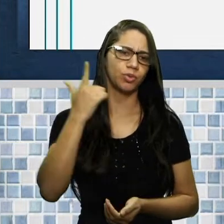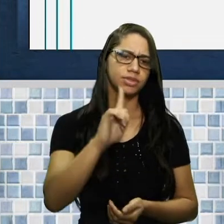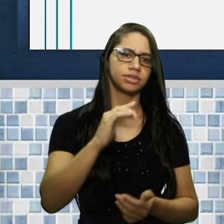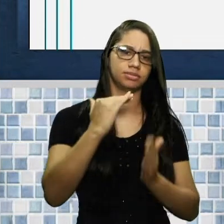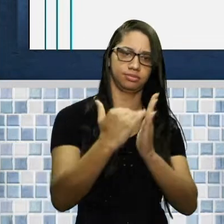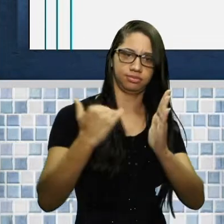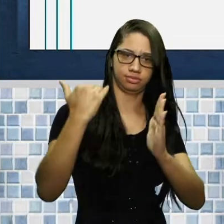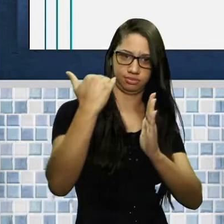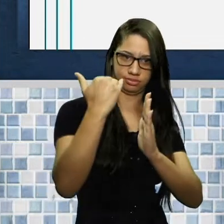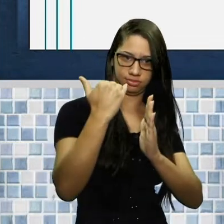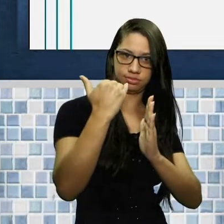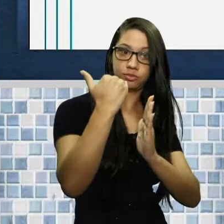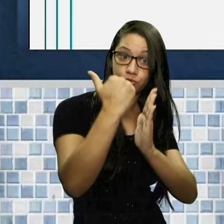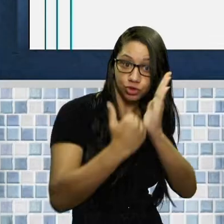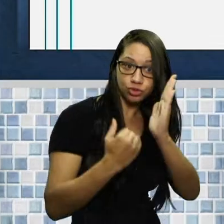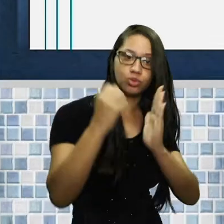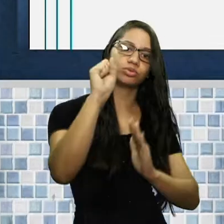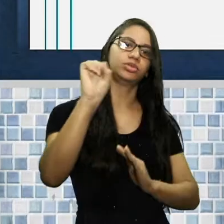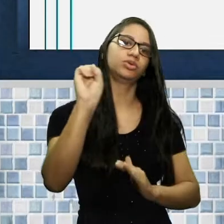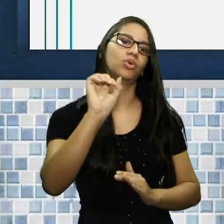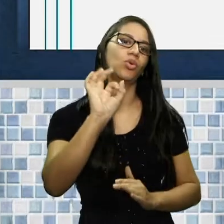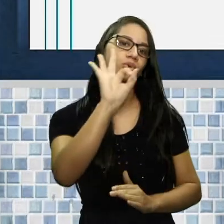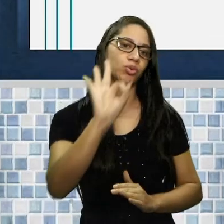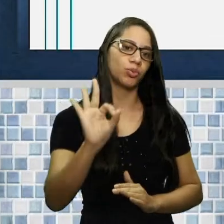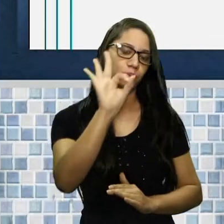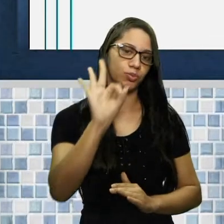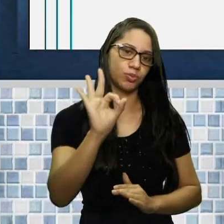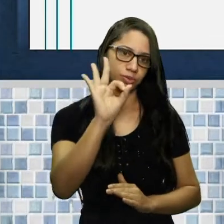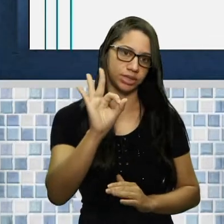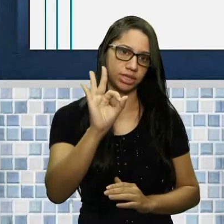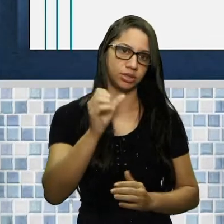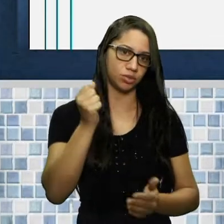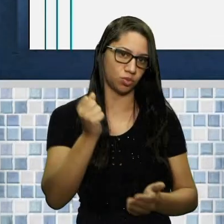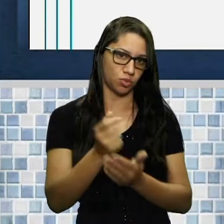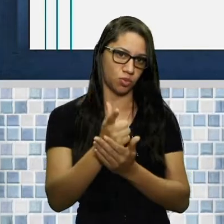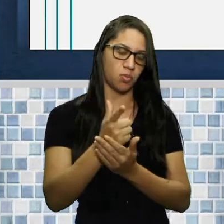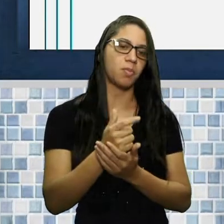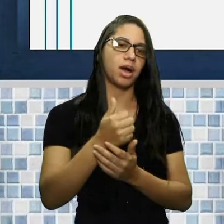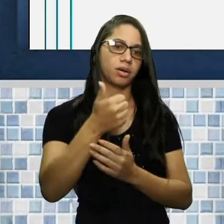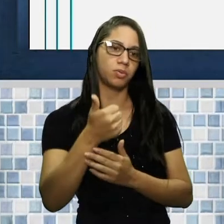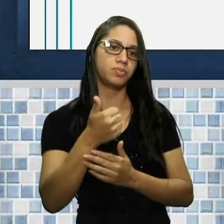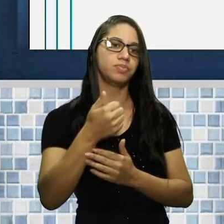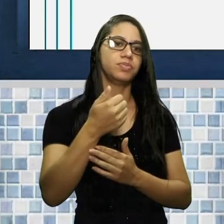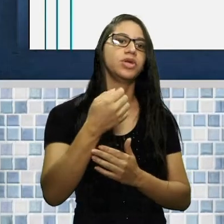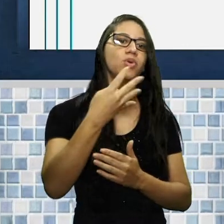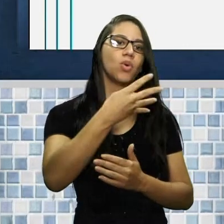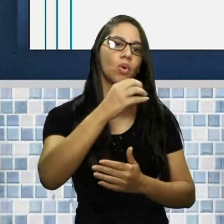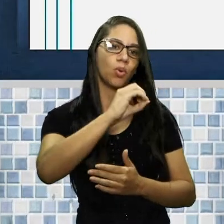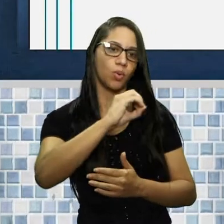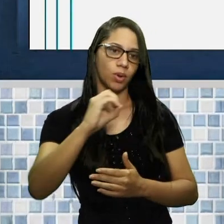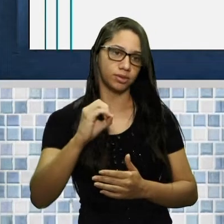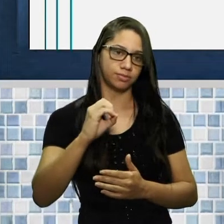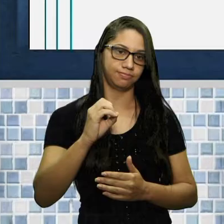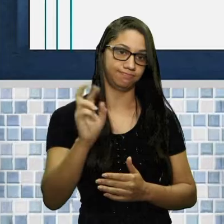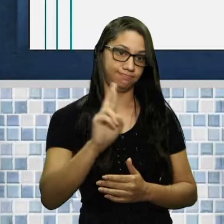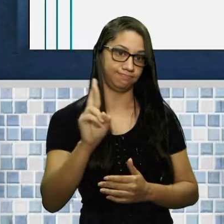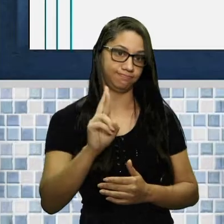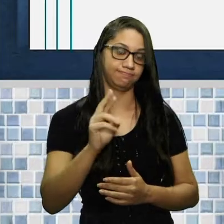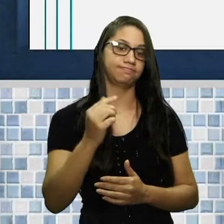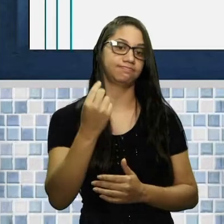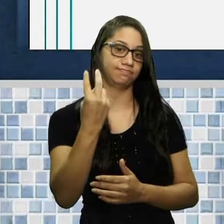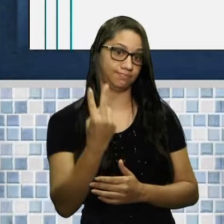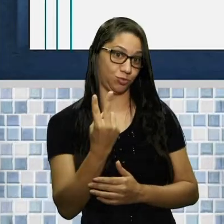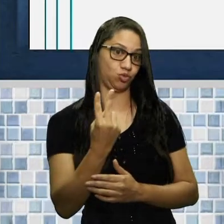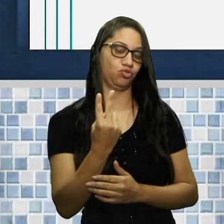de 8% no preço da geladeira e pago R$ 1.460 na compra das duas mercadorias,